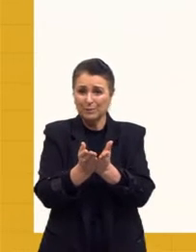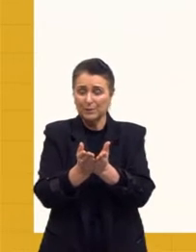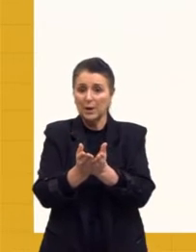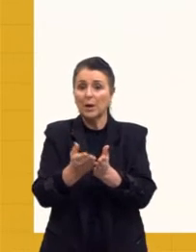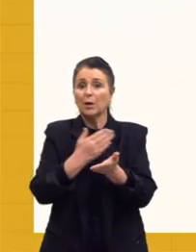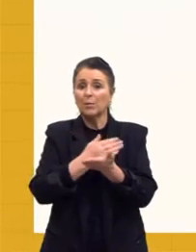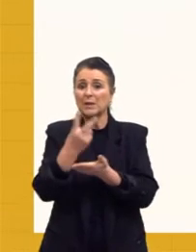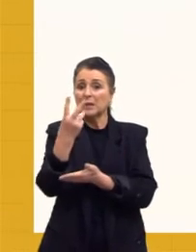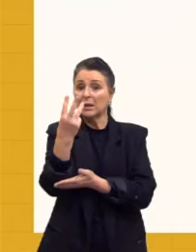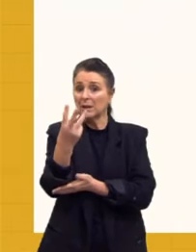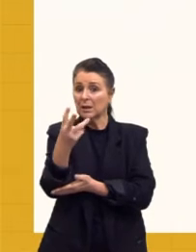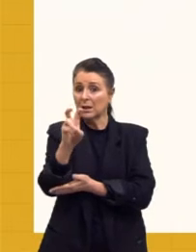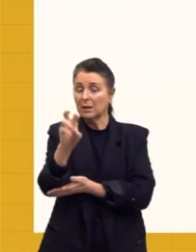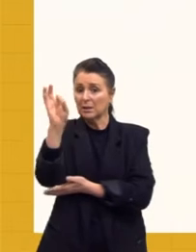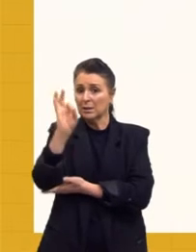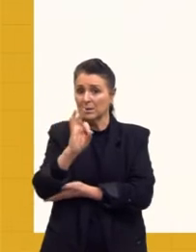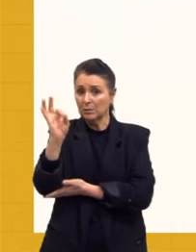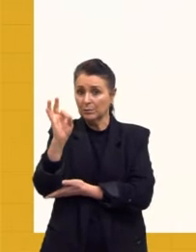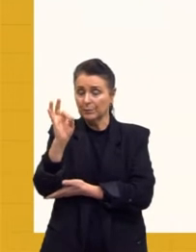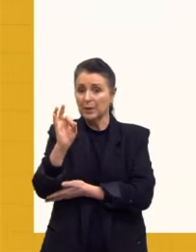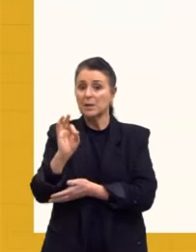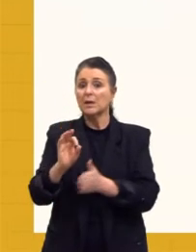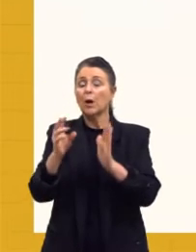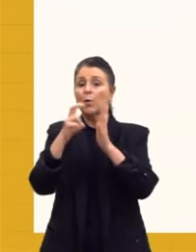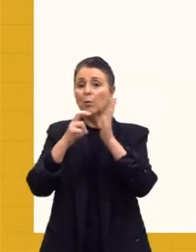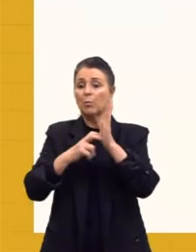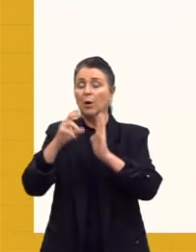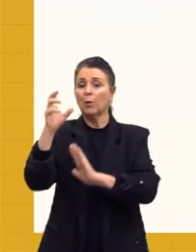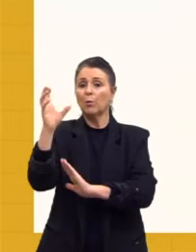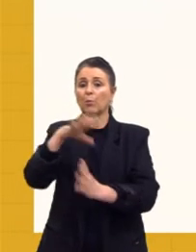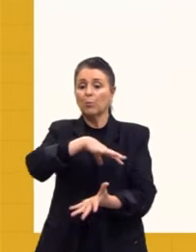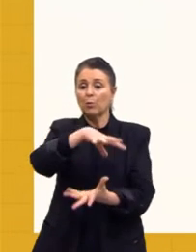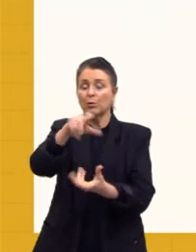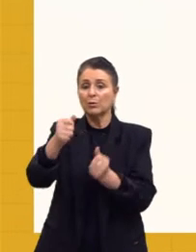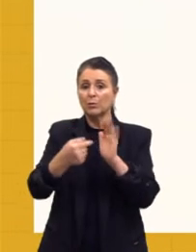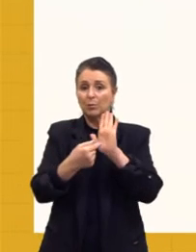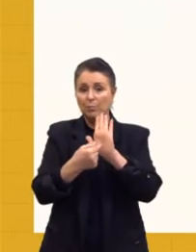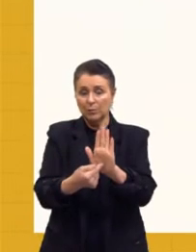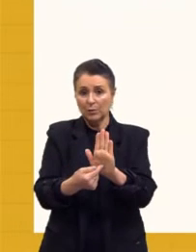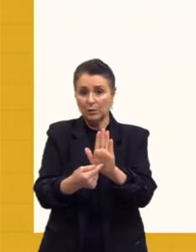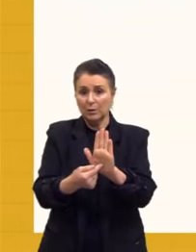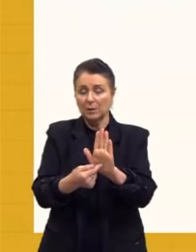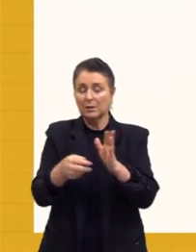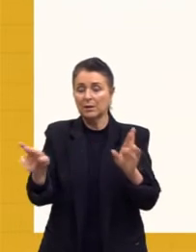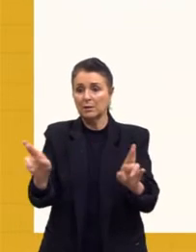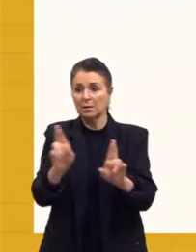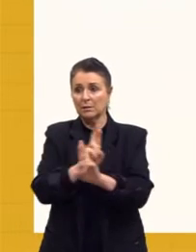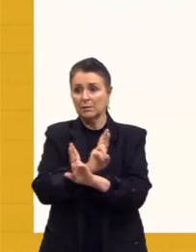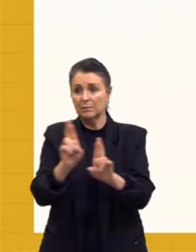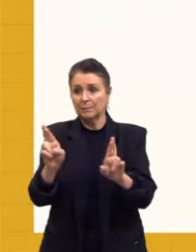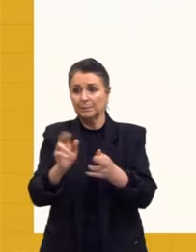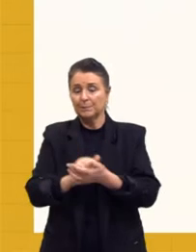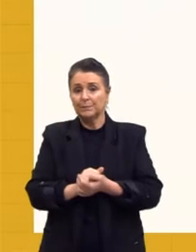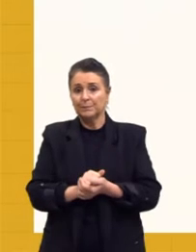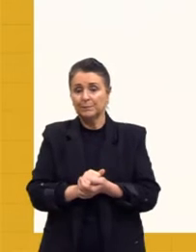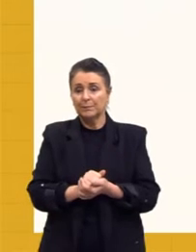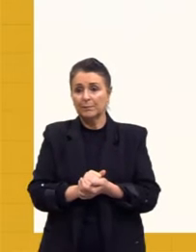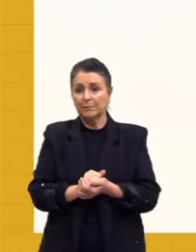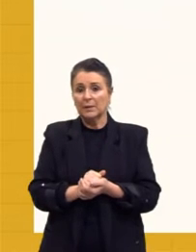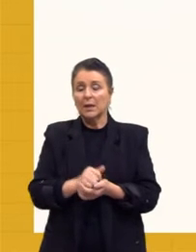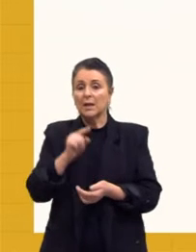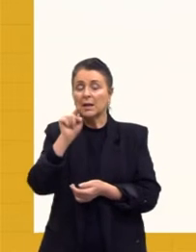para 35 por cento e são dados do Banco Mundial são dados oficiais são Dados que mostram essa essa relação tá